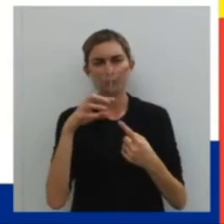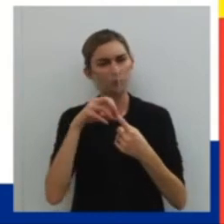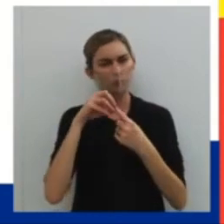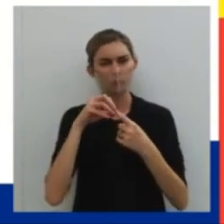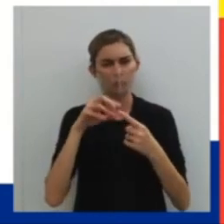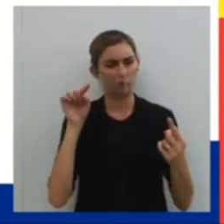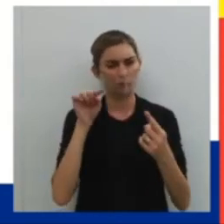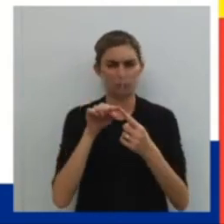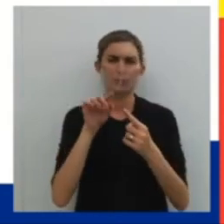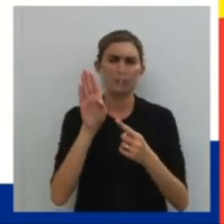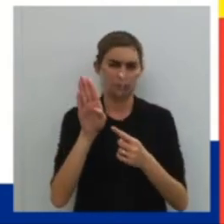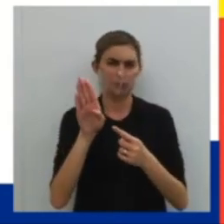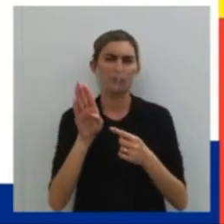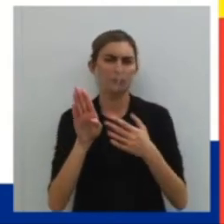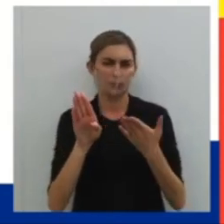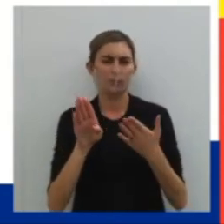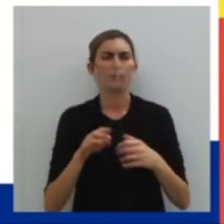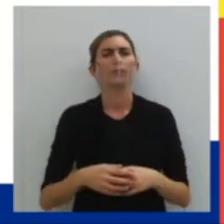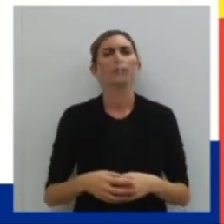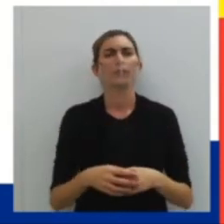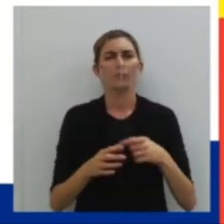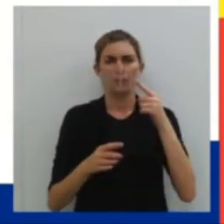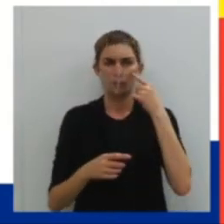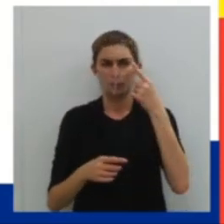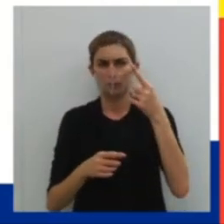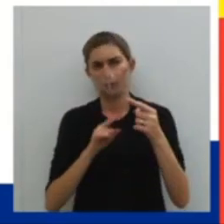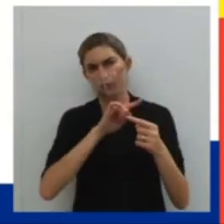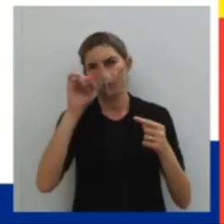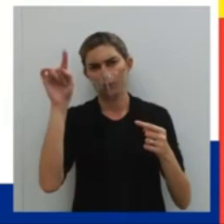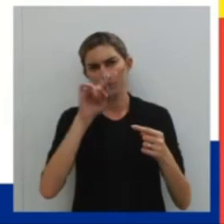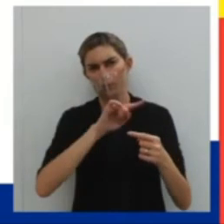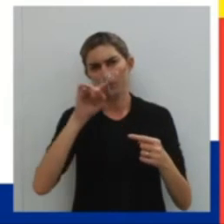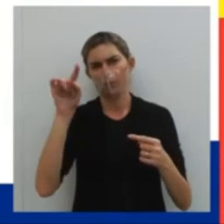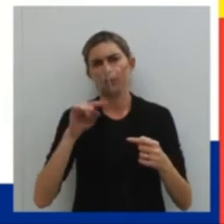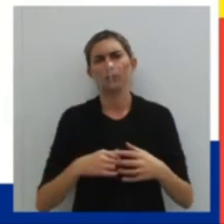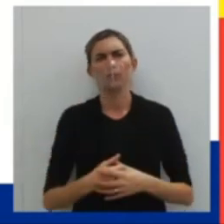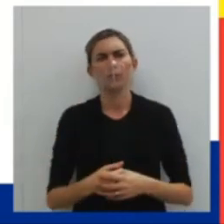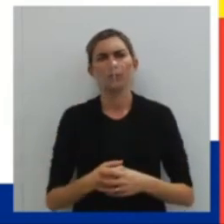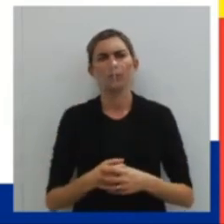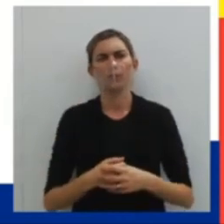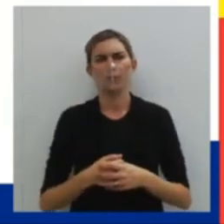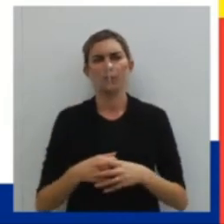único associado lá no conjunto B. Então, aqui, ó, em todas as nossas situações,